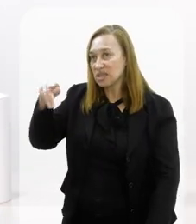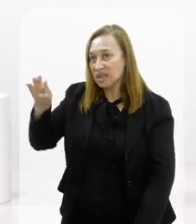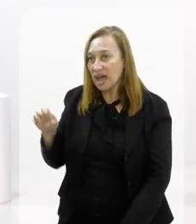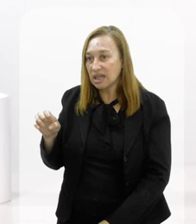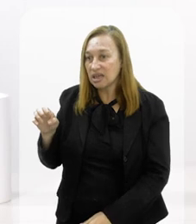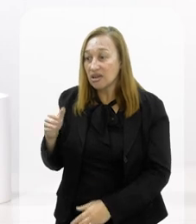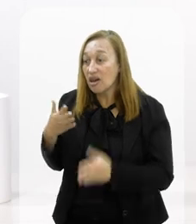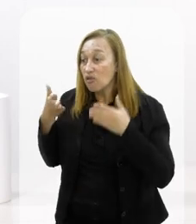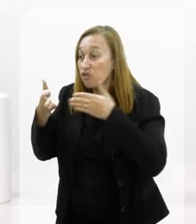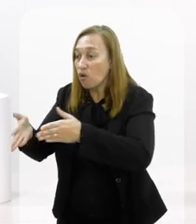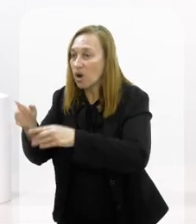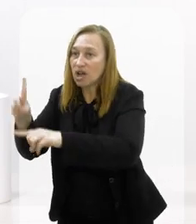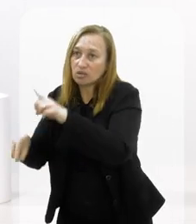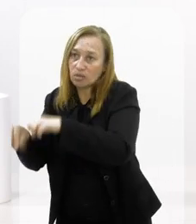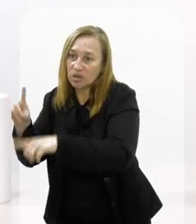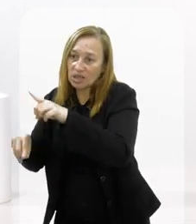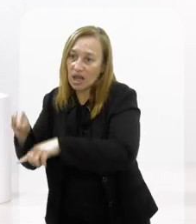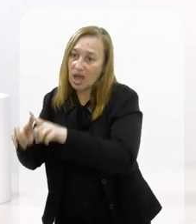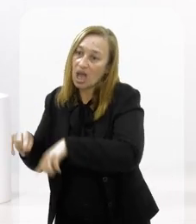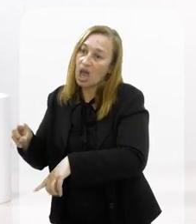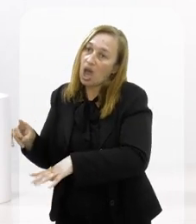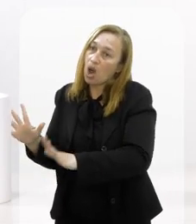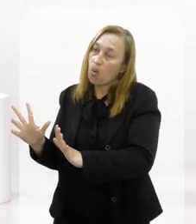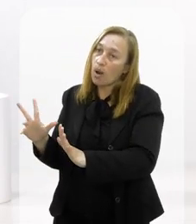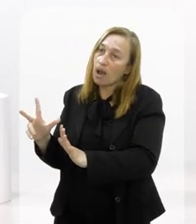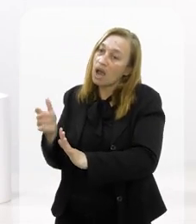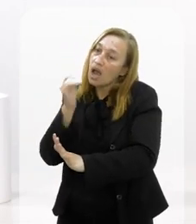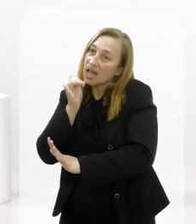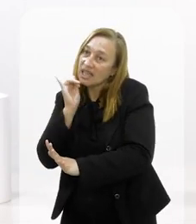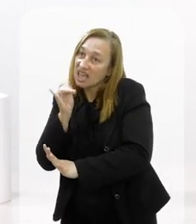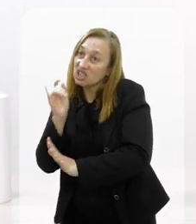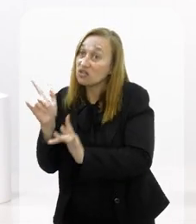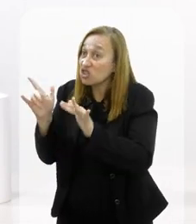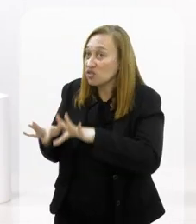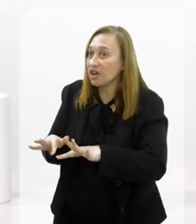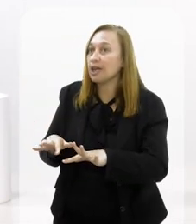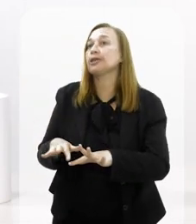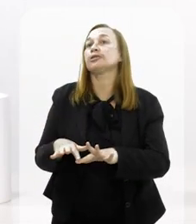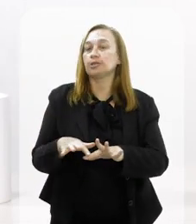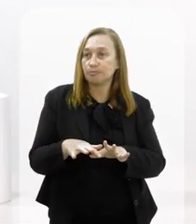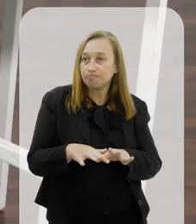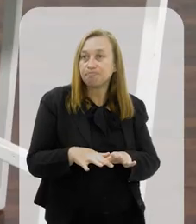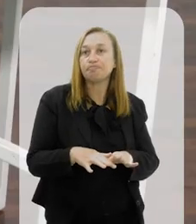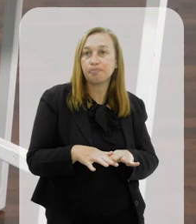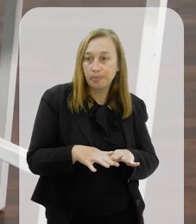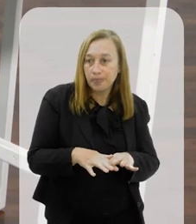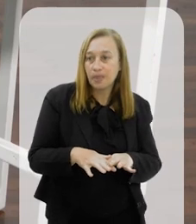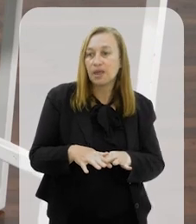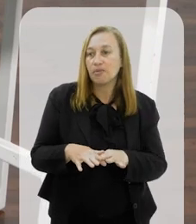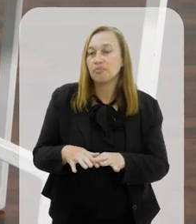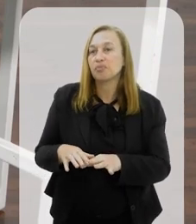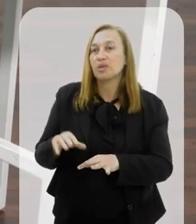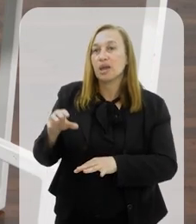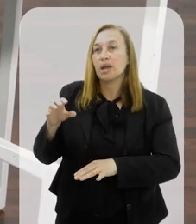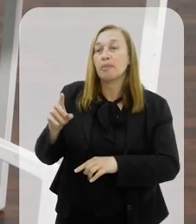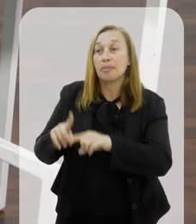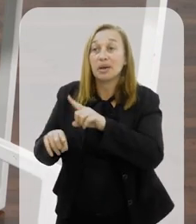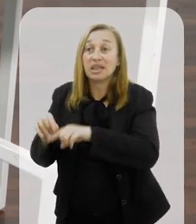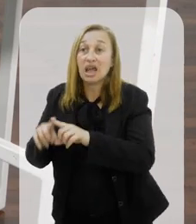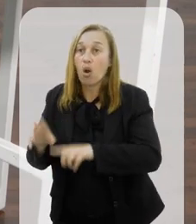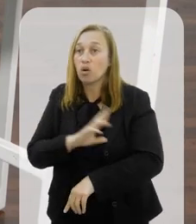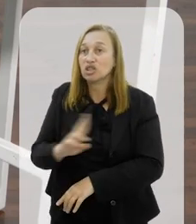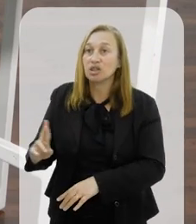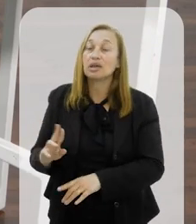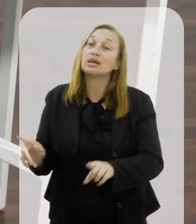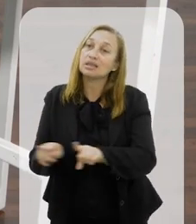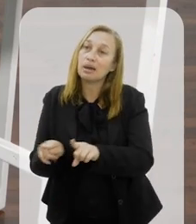vai focar nos objetos né é uma é uma leitura bem particular é uma narrativa bem diferente e é um redo interessante também né sim bem bacana bem bacana